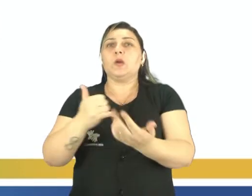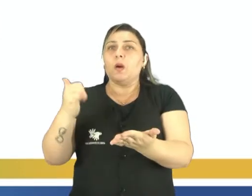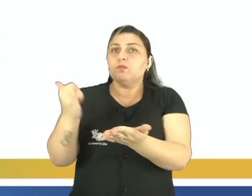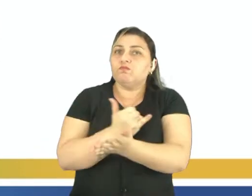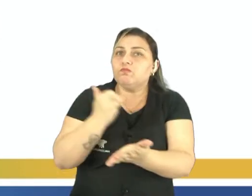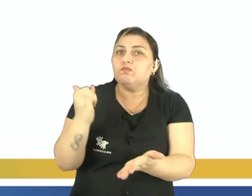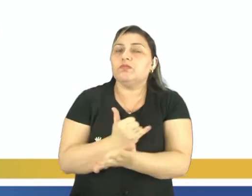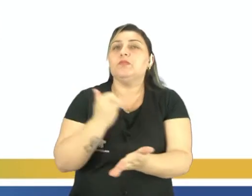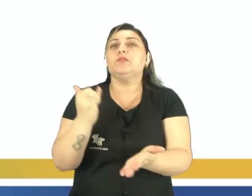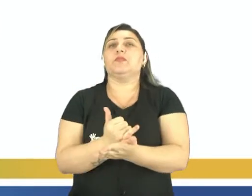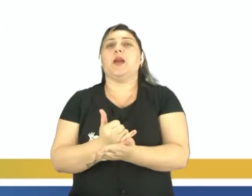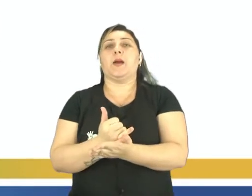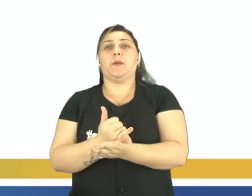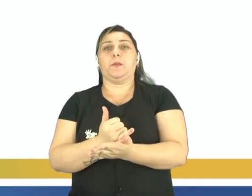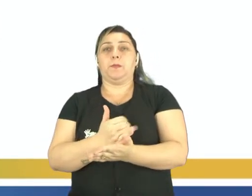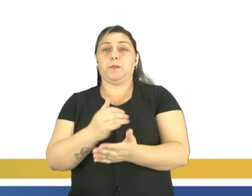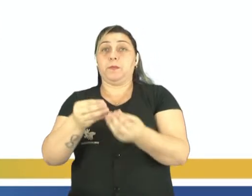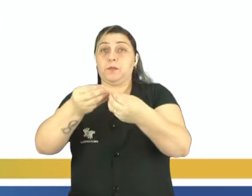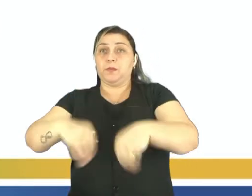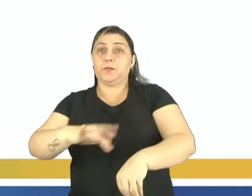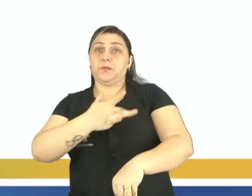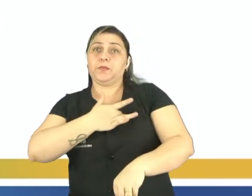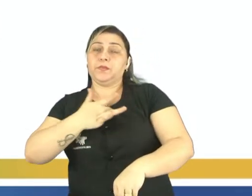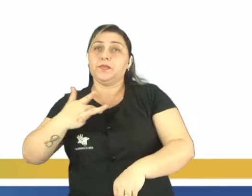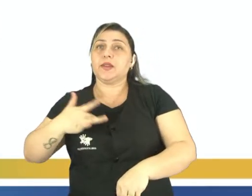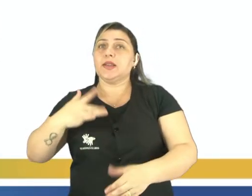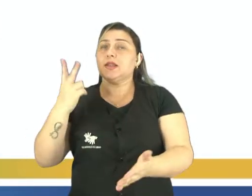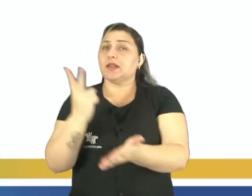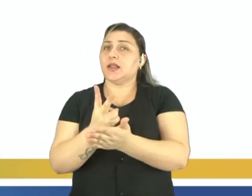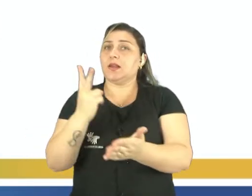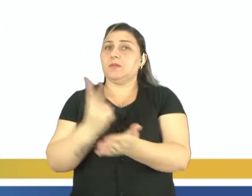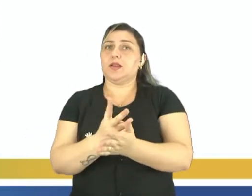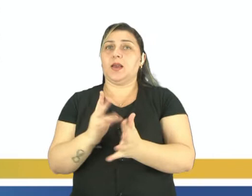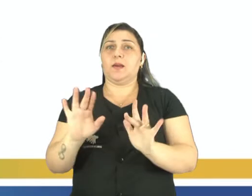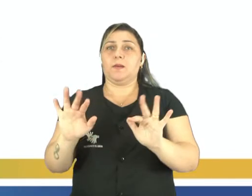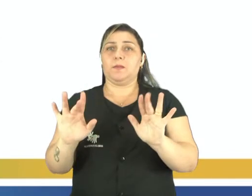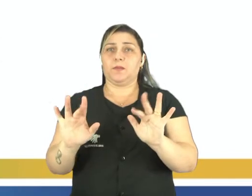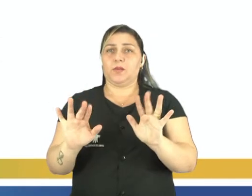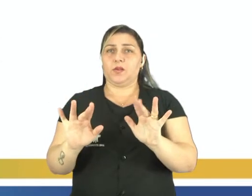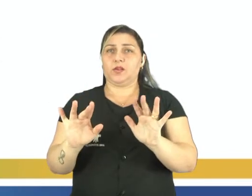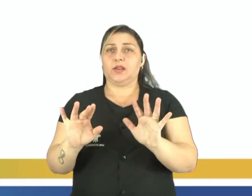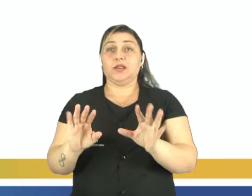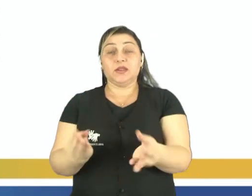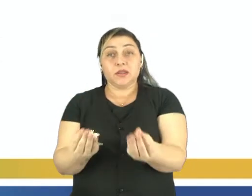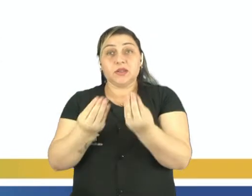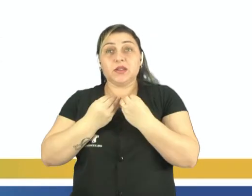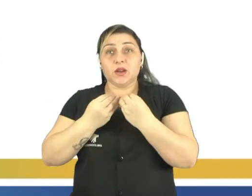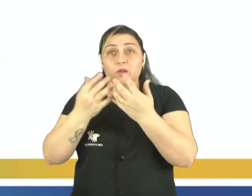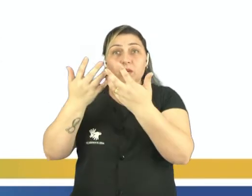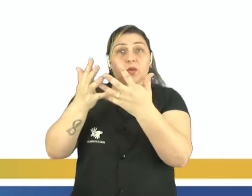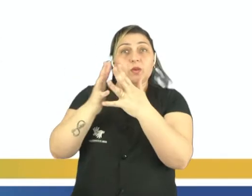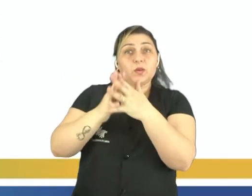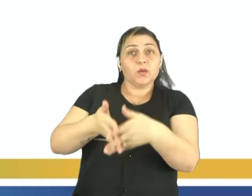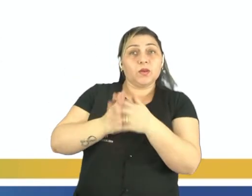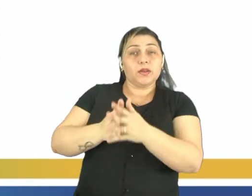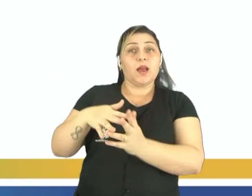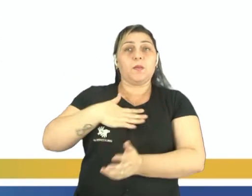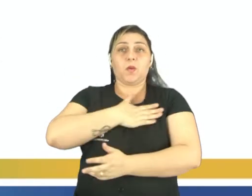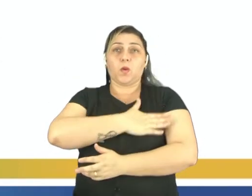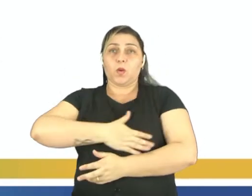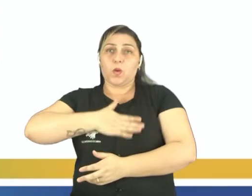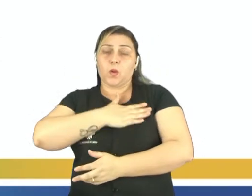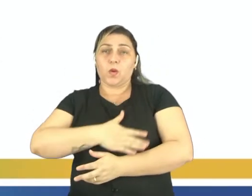um agravante. Ele está sempre ao alcance de nossas mãos, oferecendo o que nosso cérebro mais gosta, que é